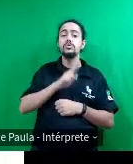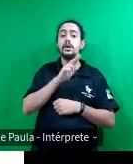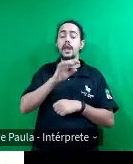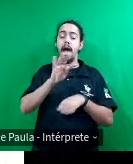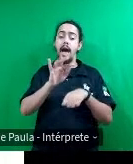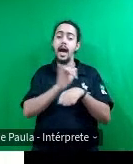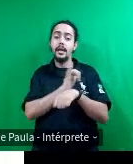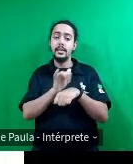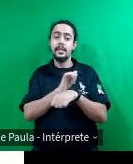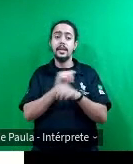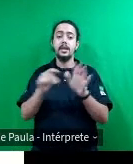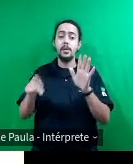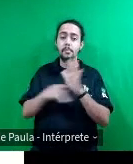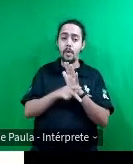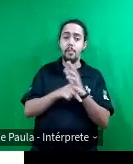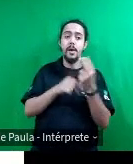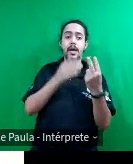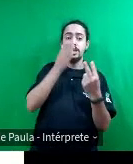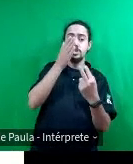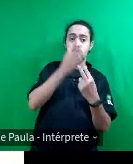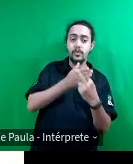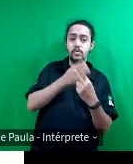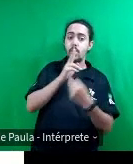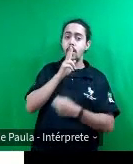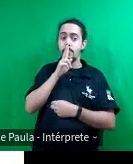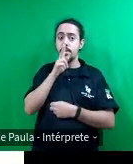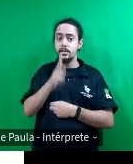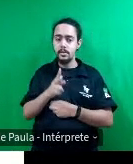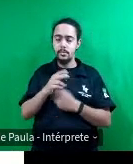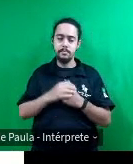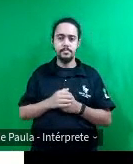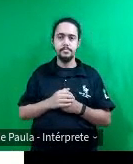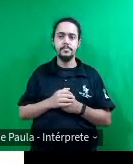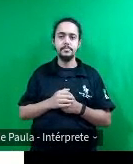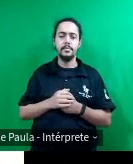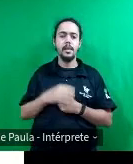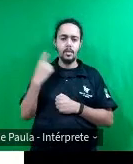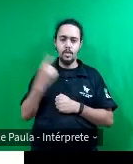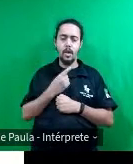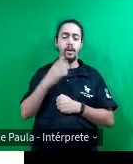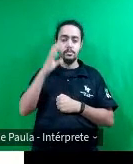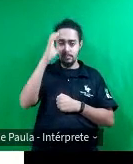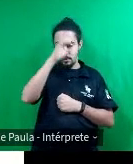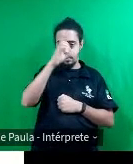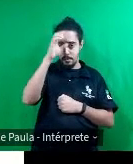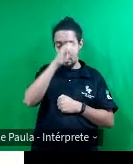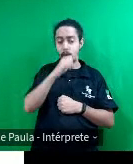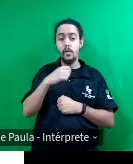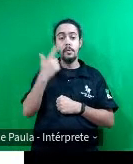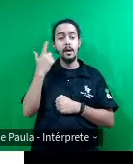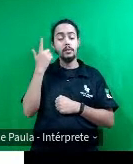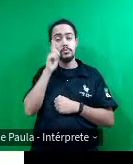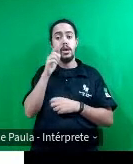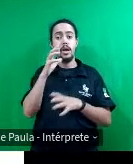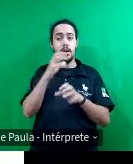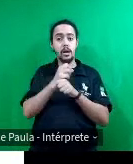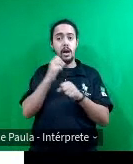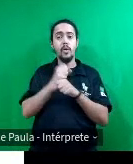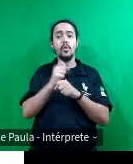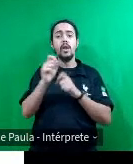nós vamos usar aqui essa ferramentinha que nós aprendemos de divisor de tensão para calcular. Por exemplo, se você quer determinar,